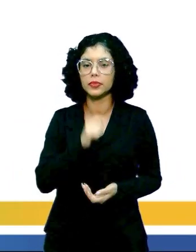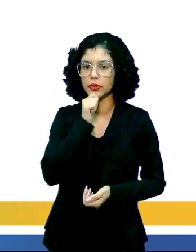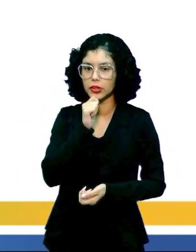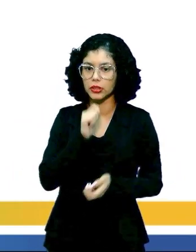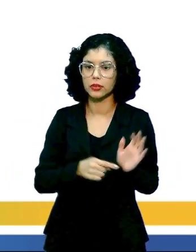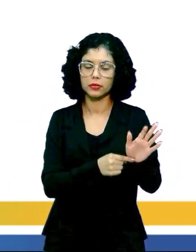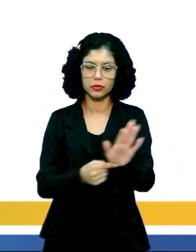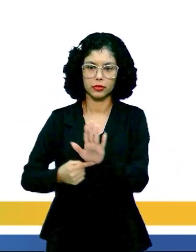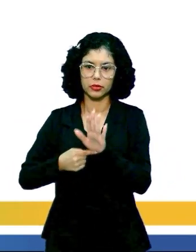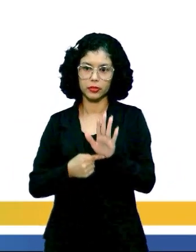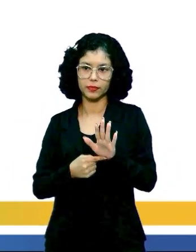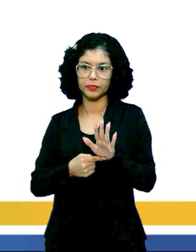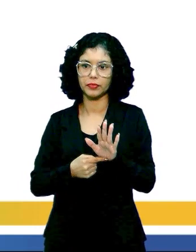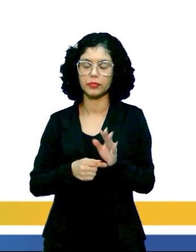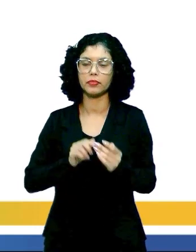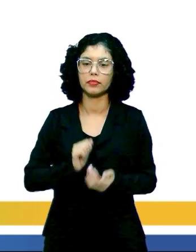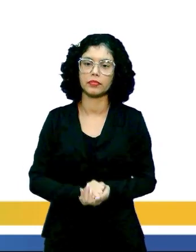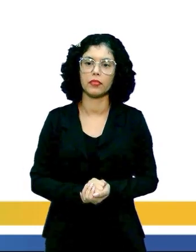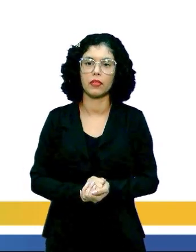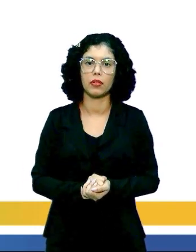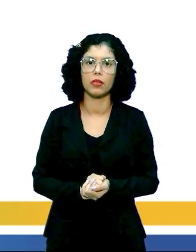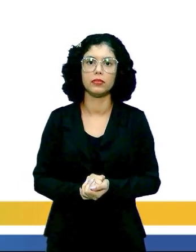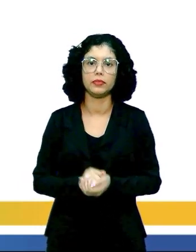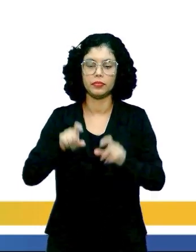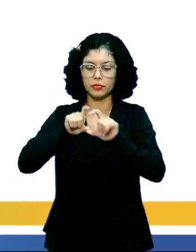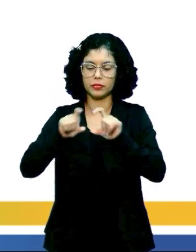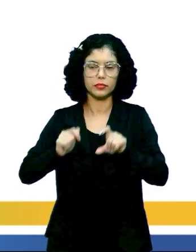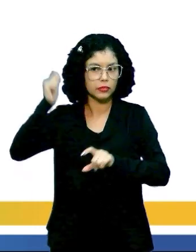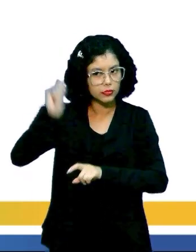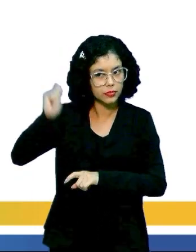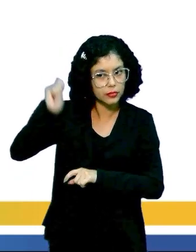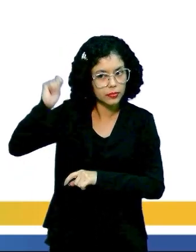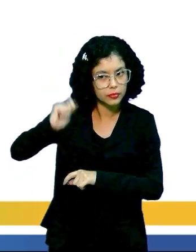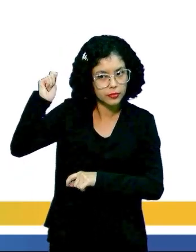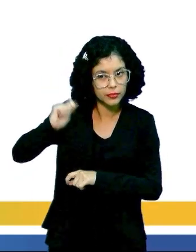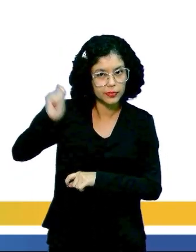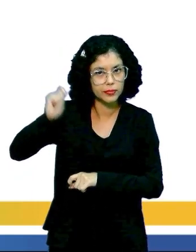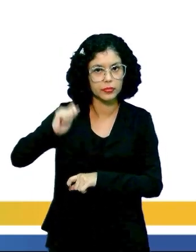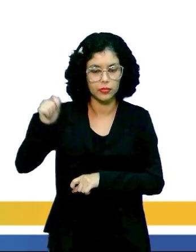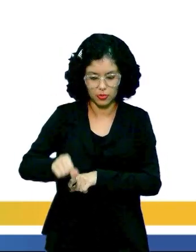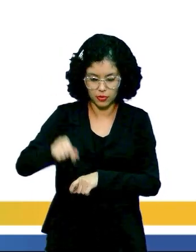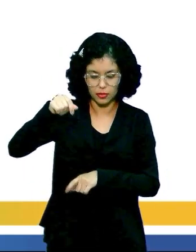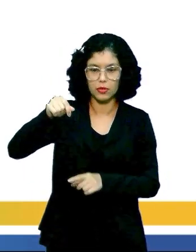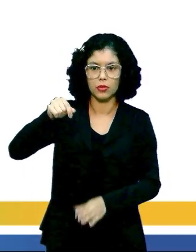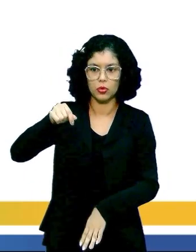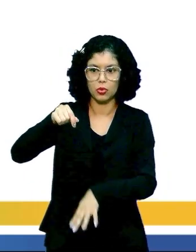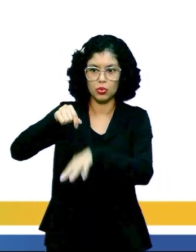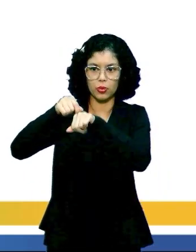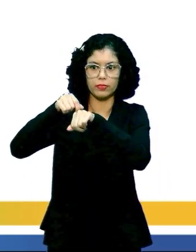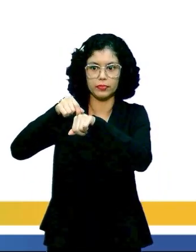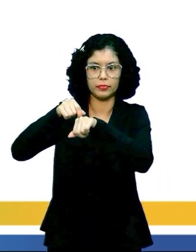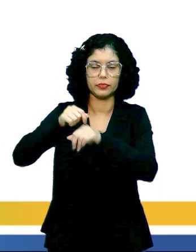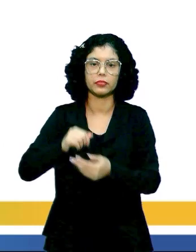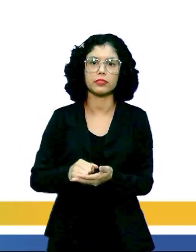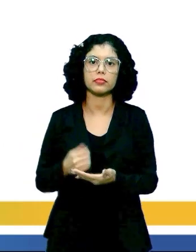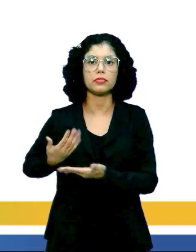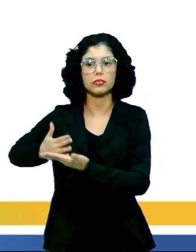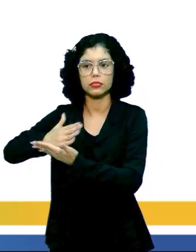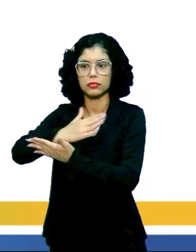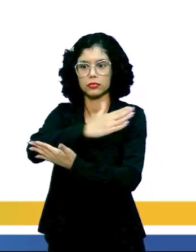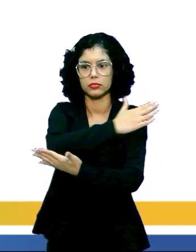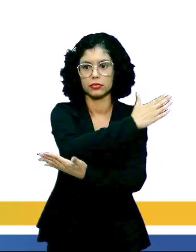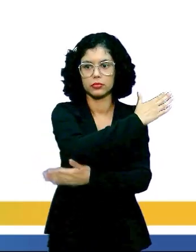de Thomson é você passar uma régua no cabelo, você vai ver que seu cabelo vai frisar. Passar o braço